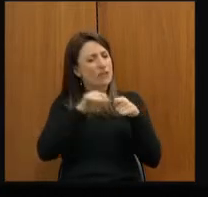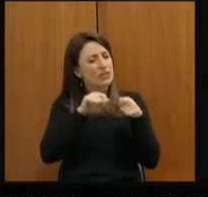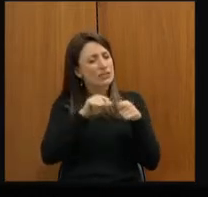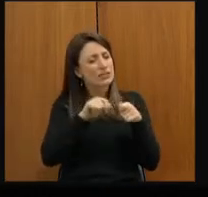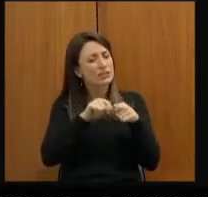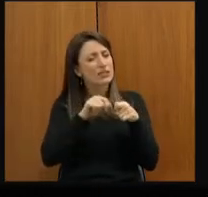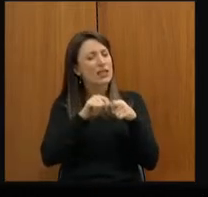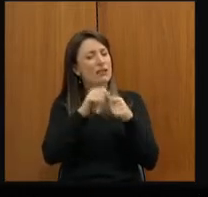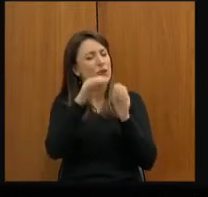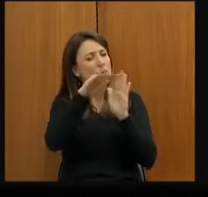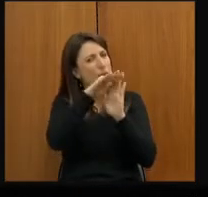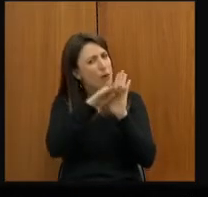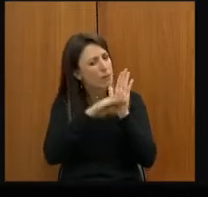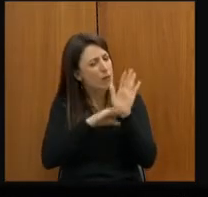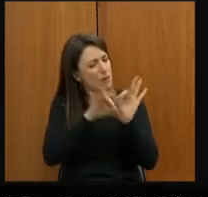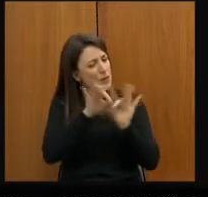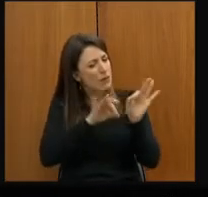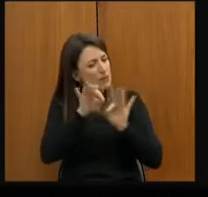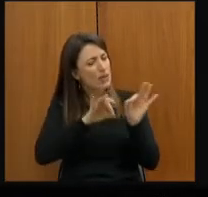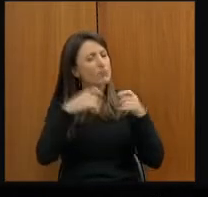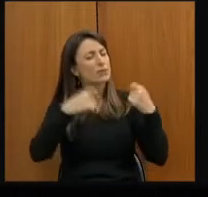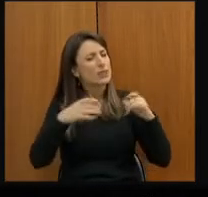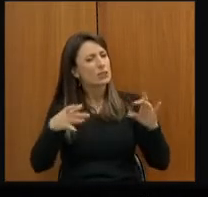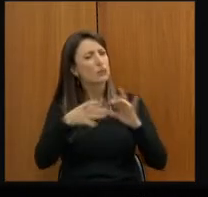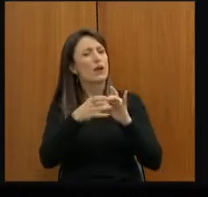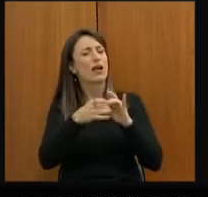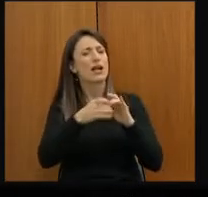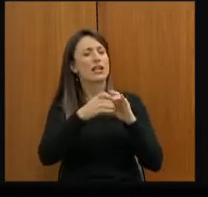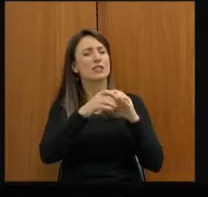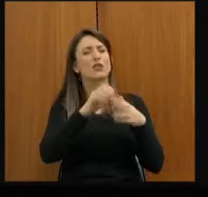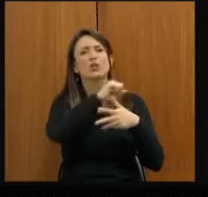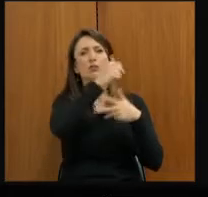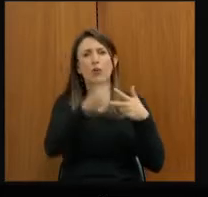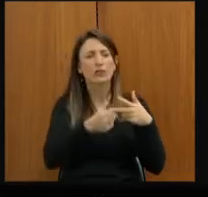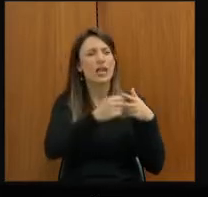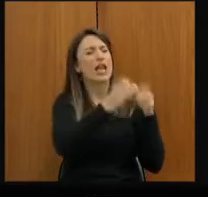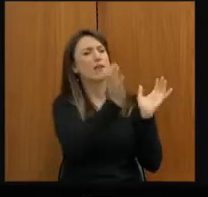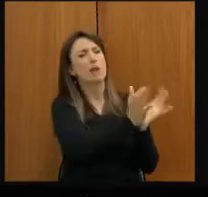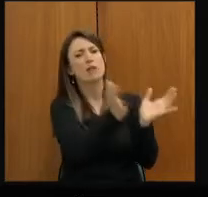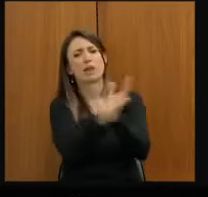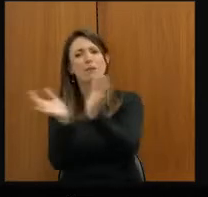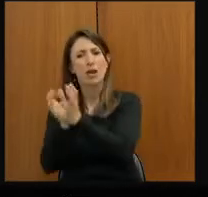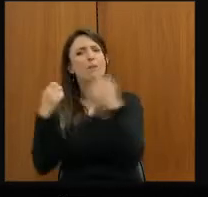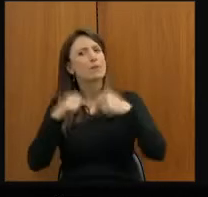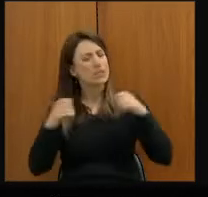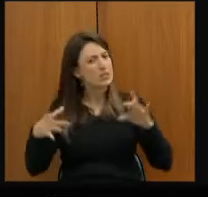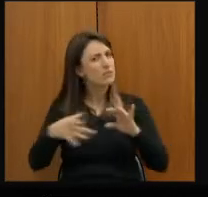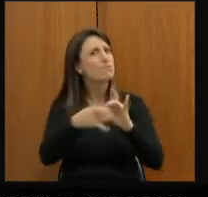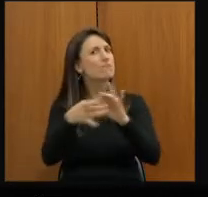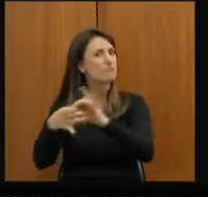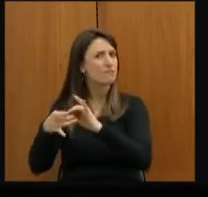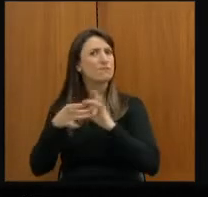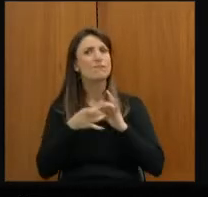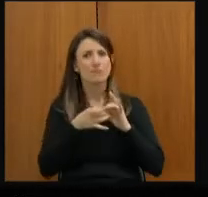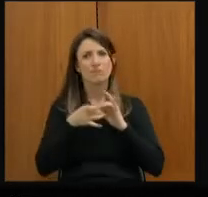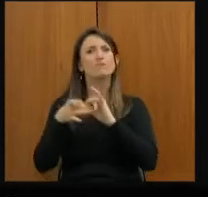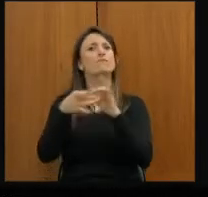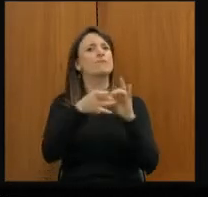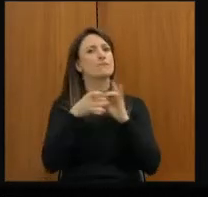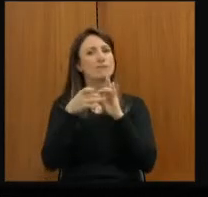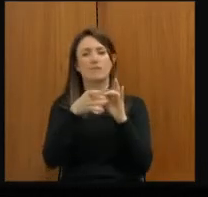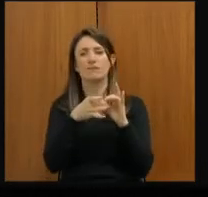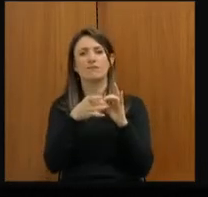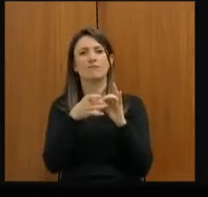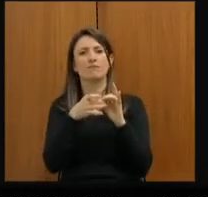os poderes tem que estar mais próximos o protagonismo de um ou de outro ele não traz uma